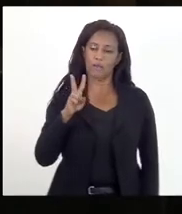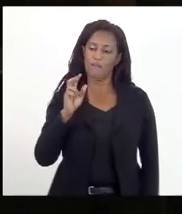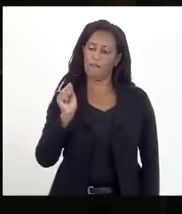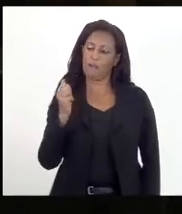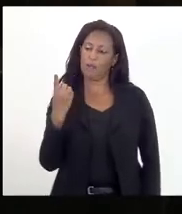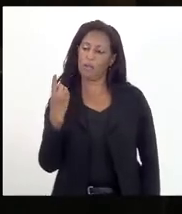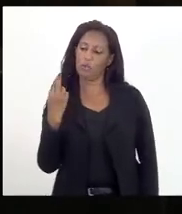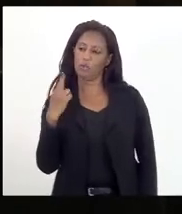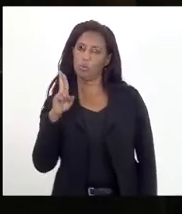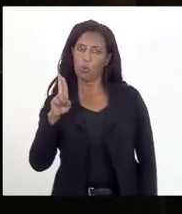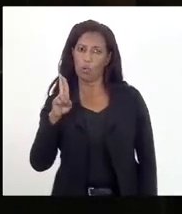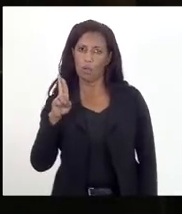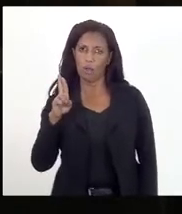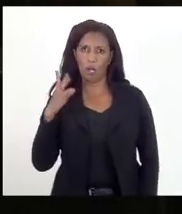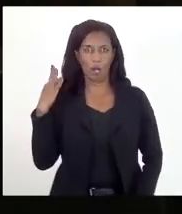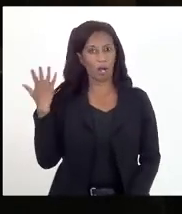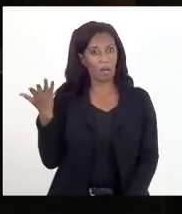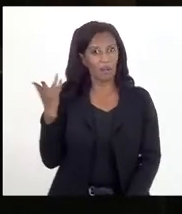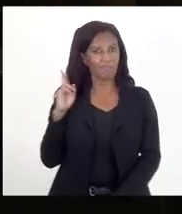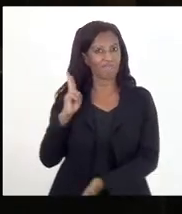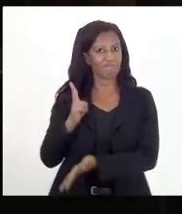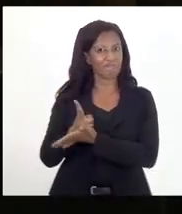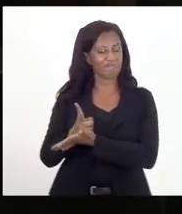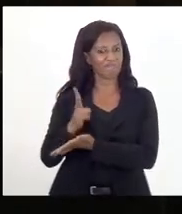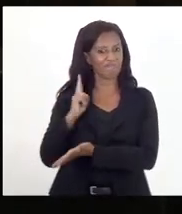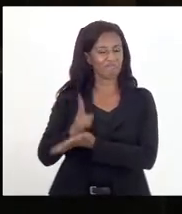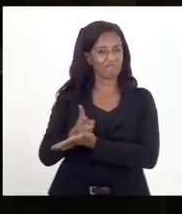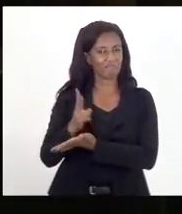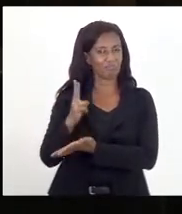e já não é mais possível criticar